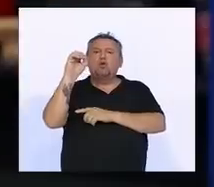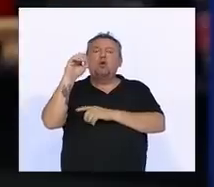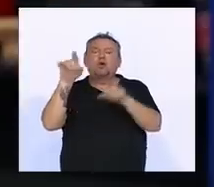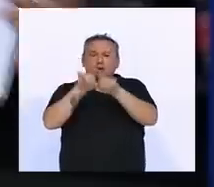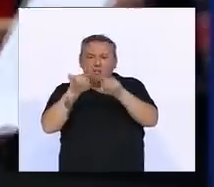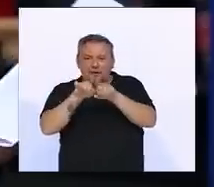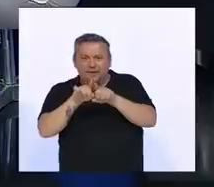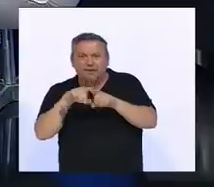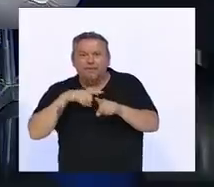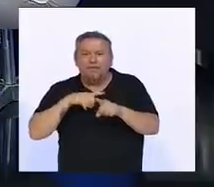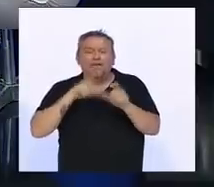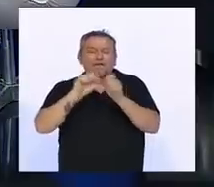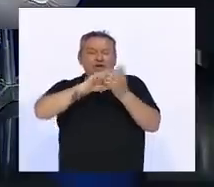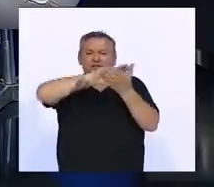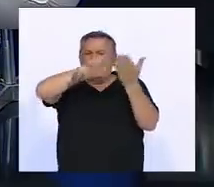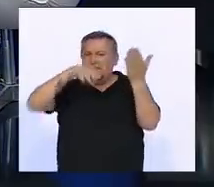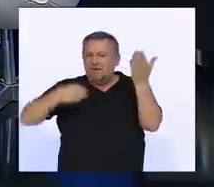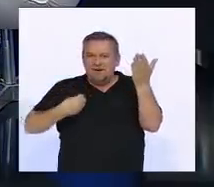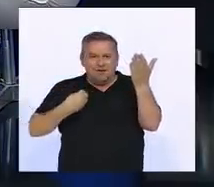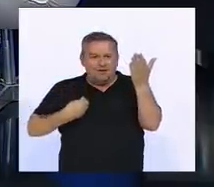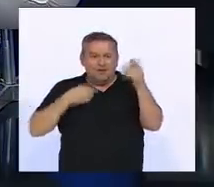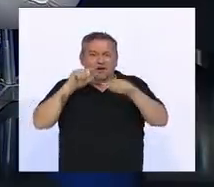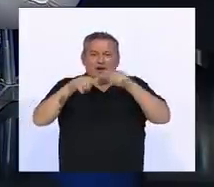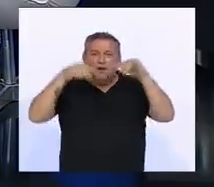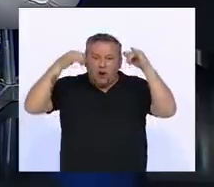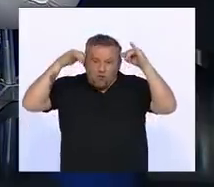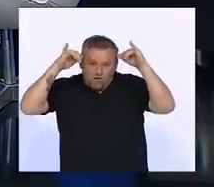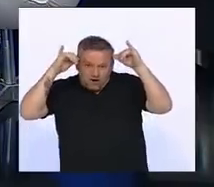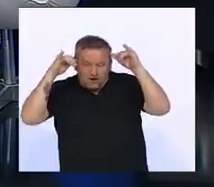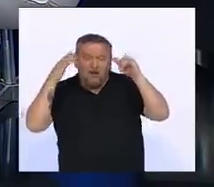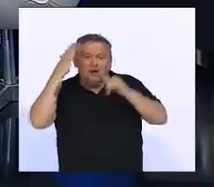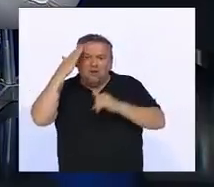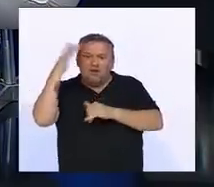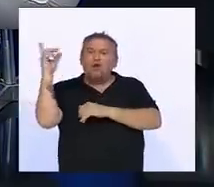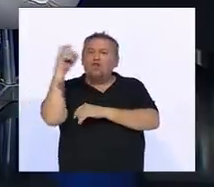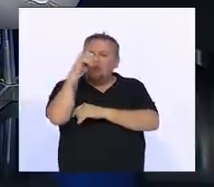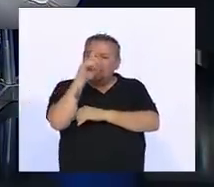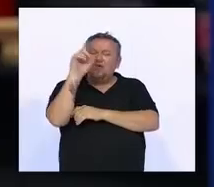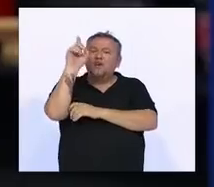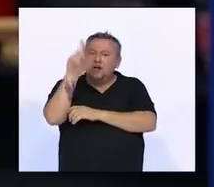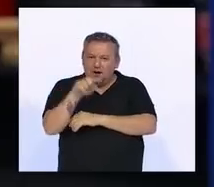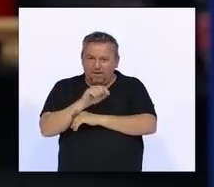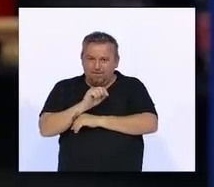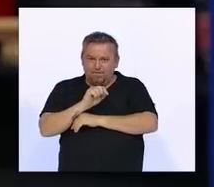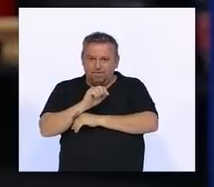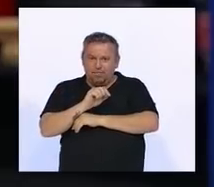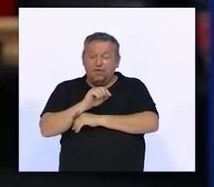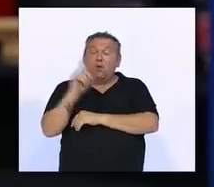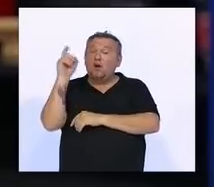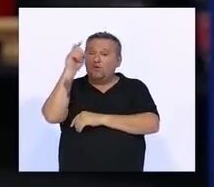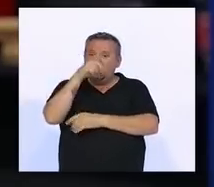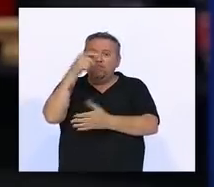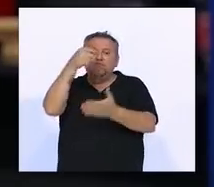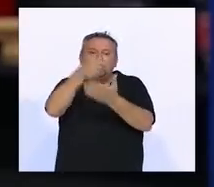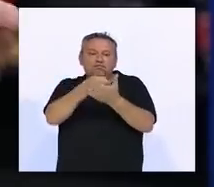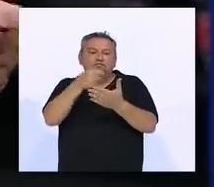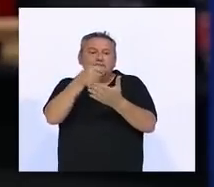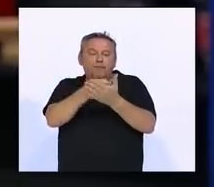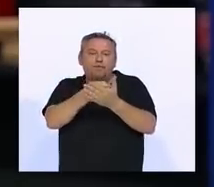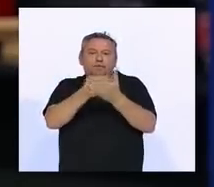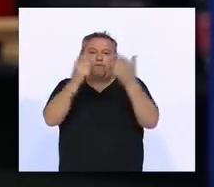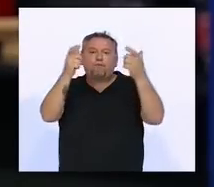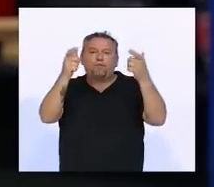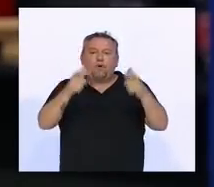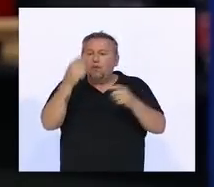um trator, já fiz isso várias vezes na minha vida, e sei a dureza que é. Então, é impossível você impor no campo